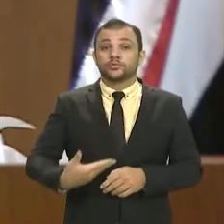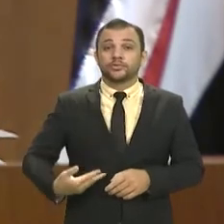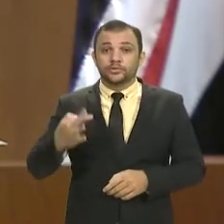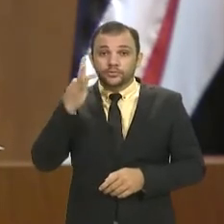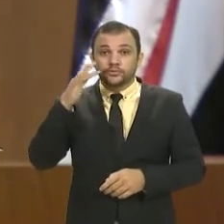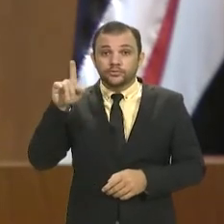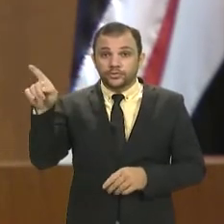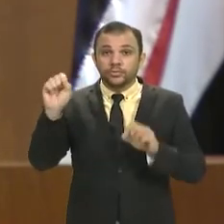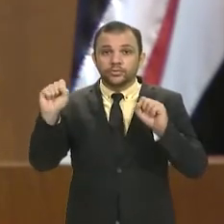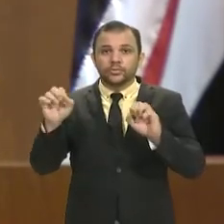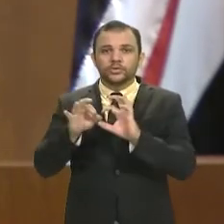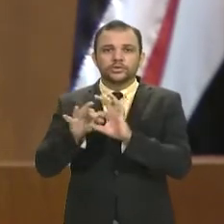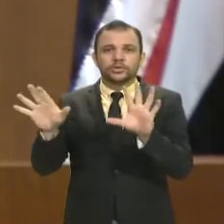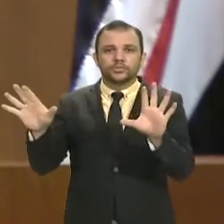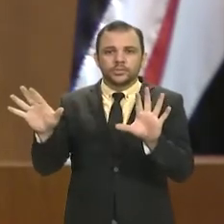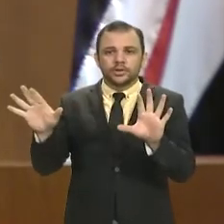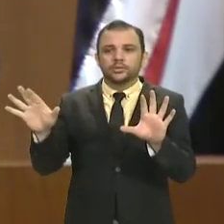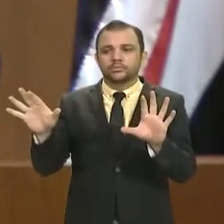a liberação